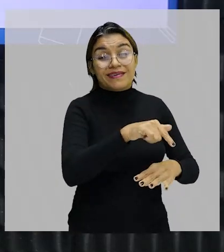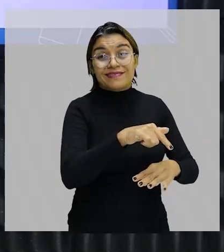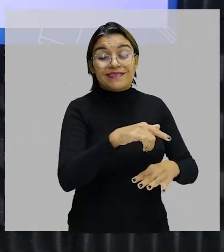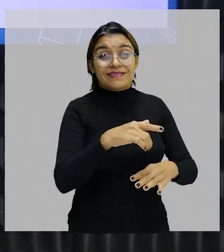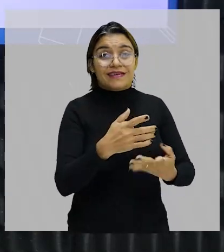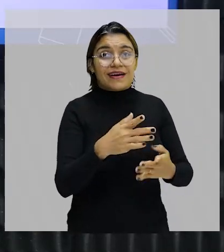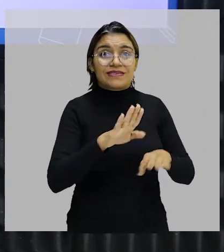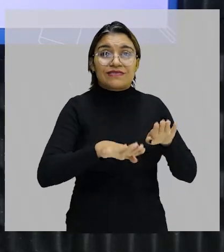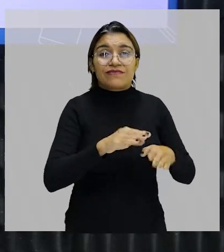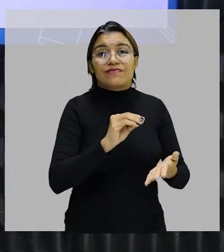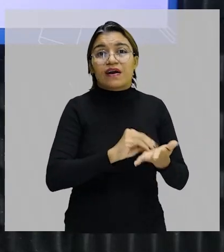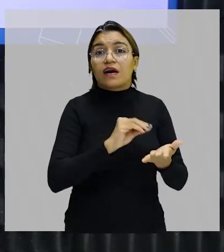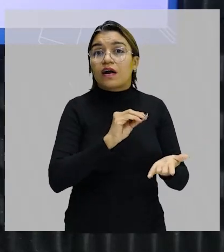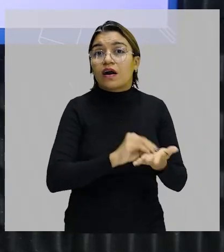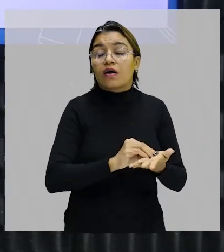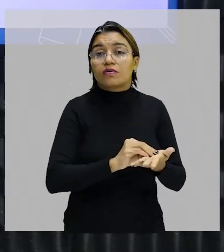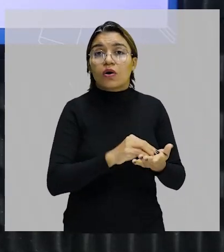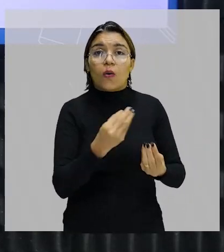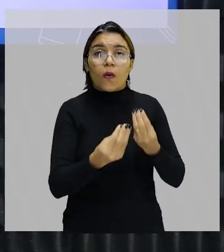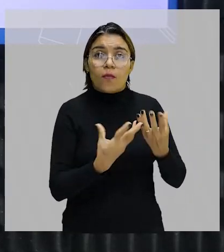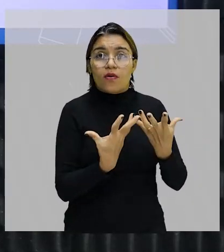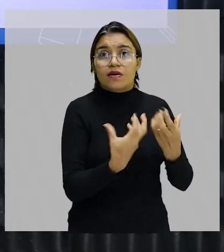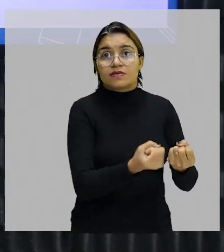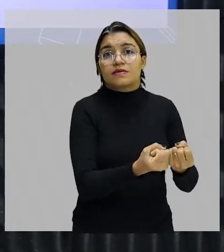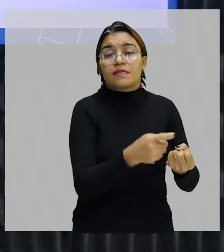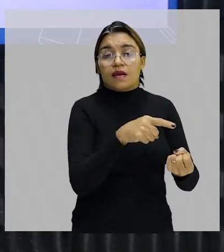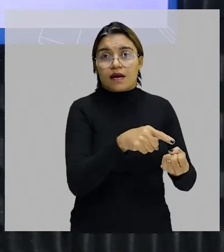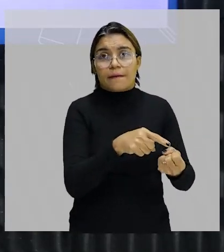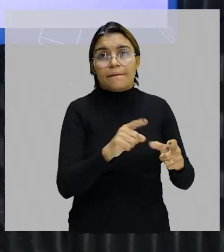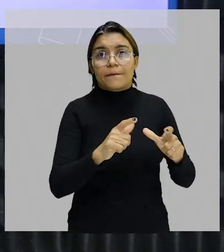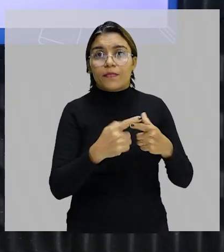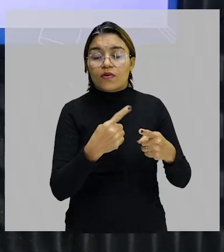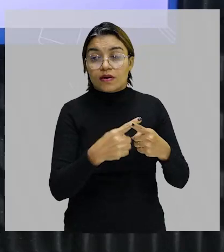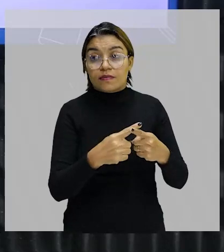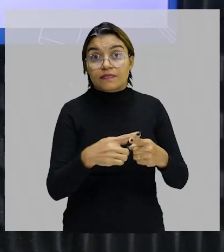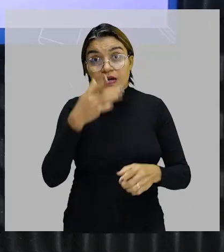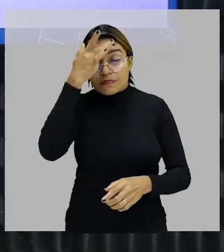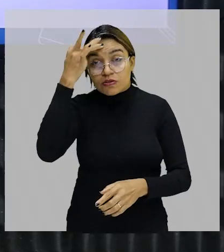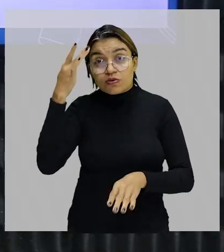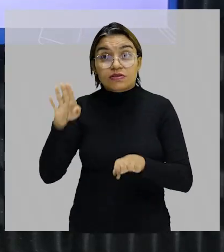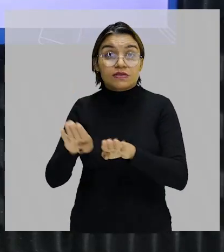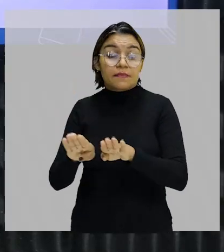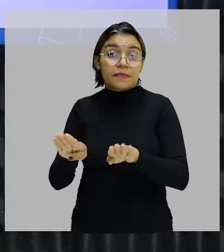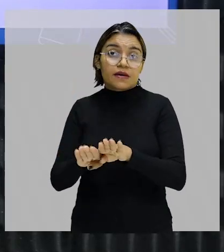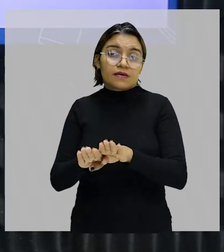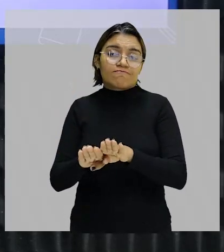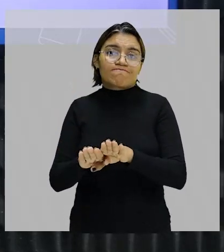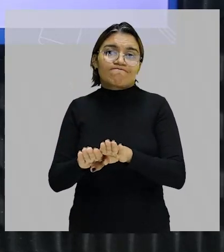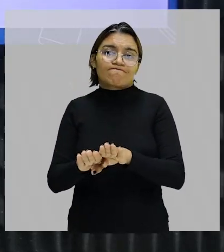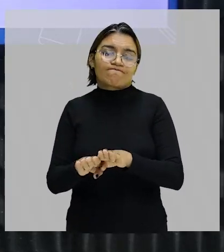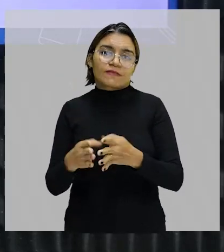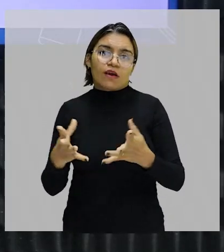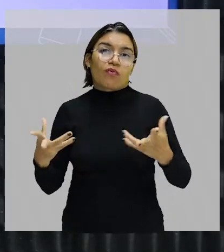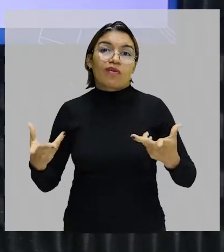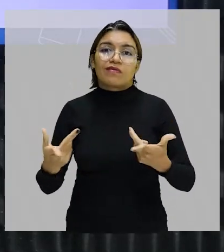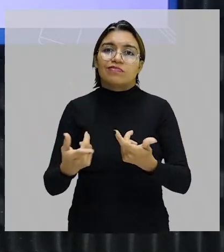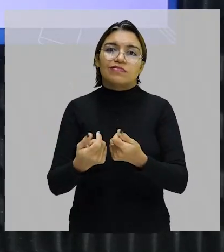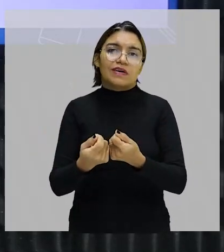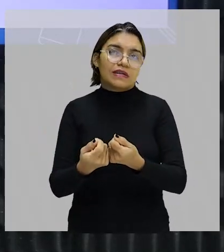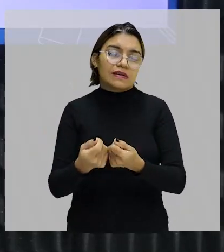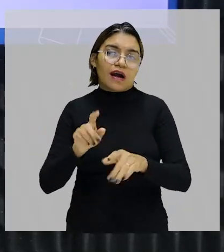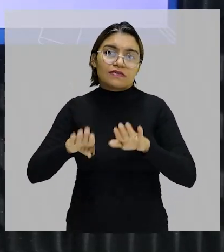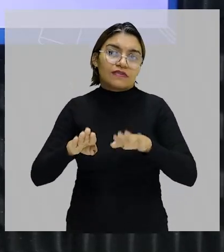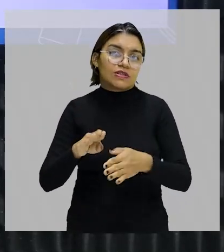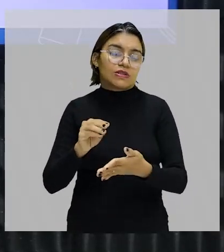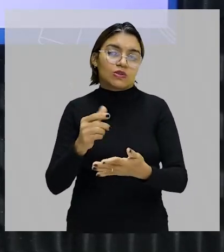receber essa grande quantidade de pessoas e muitas vezes nem essas pessoas estão ali, como posso te dizer, qualificadas em relação,